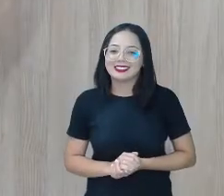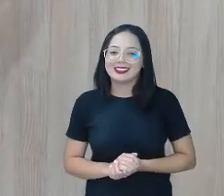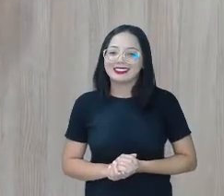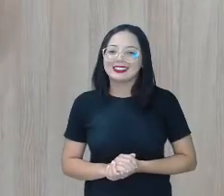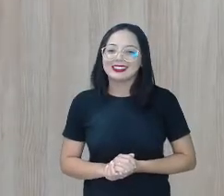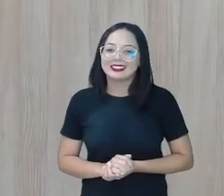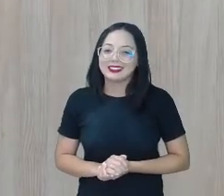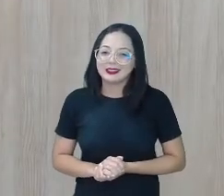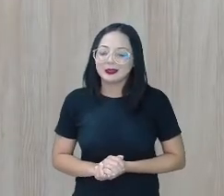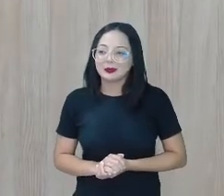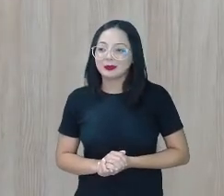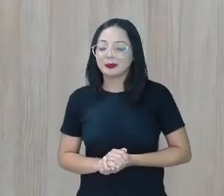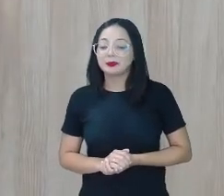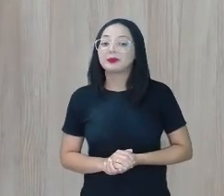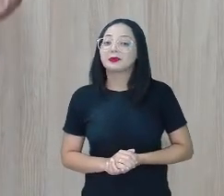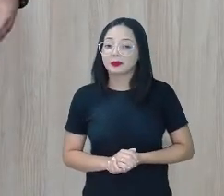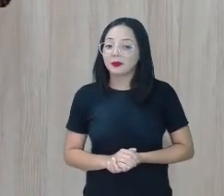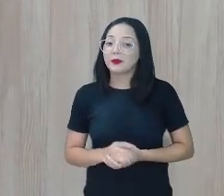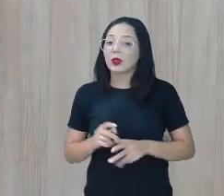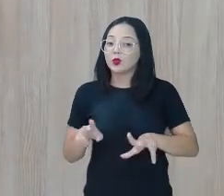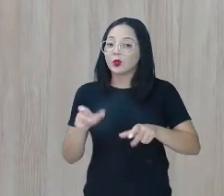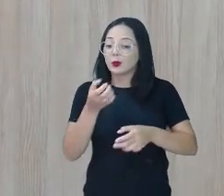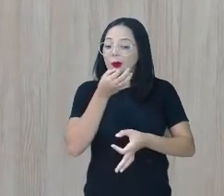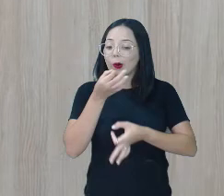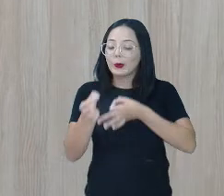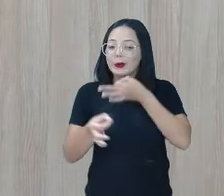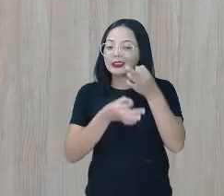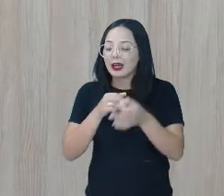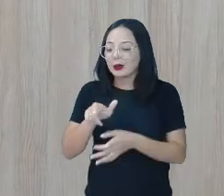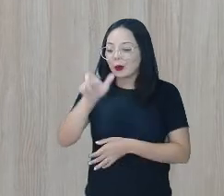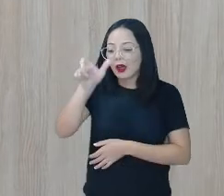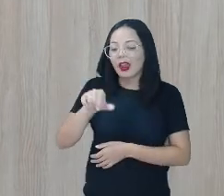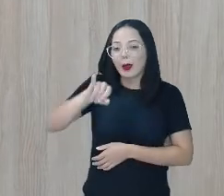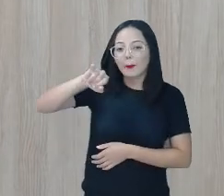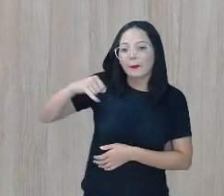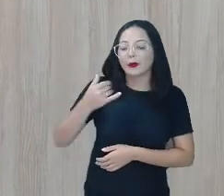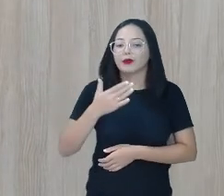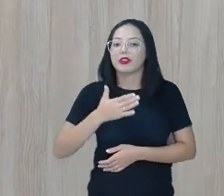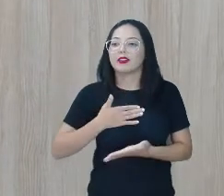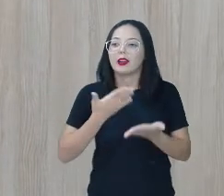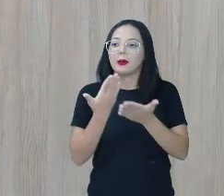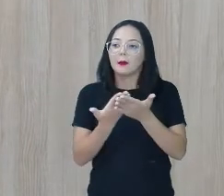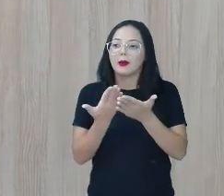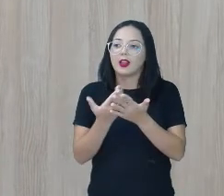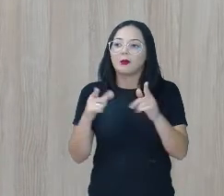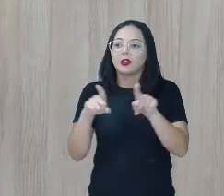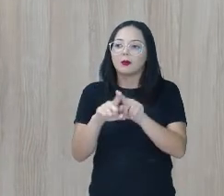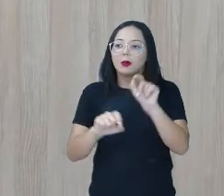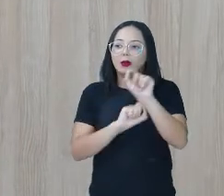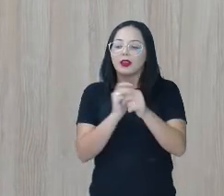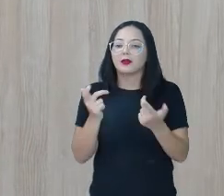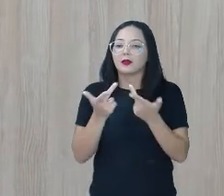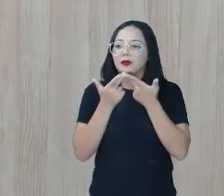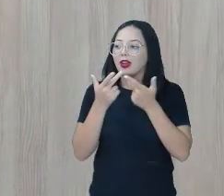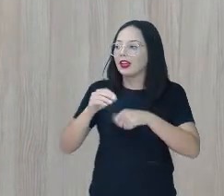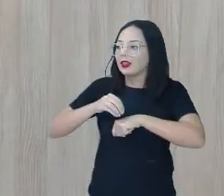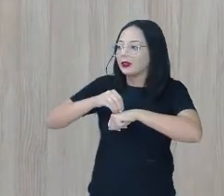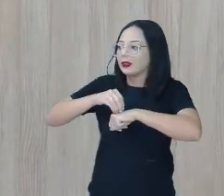Vamos lá. Ó, gente, essa questão aí dos comentários, Briane aproveita a minha aula para estar soltando as